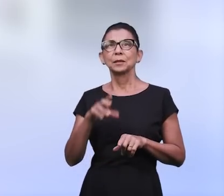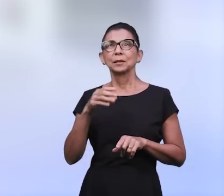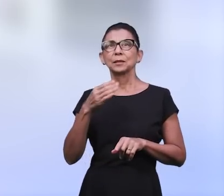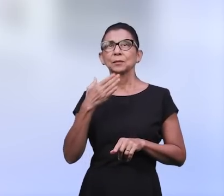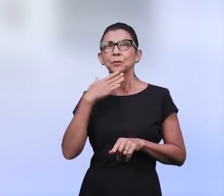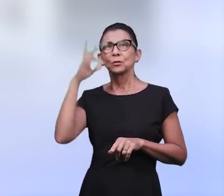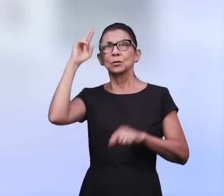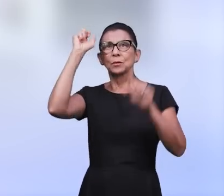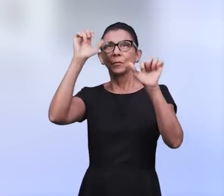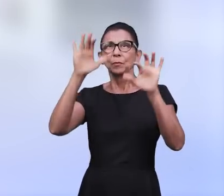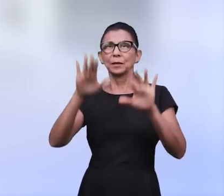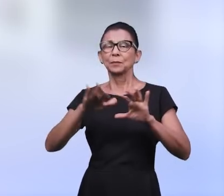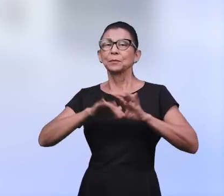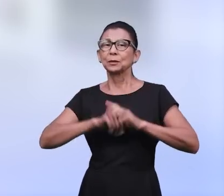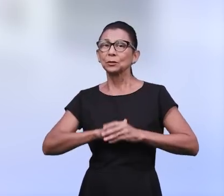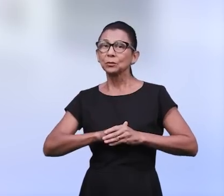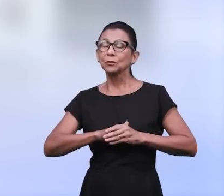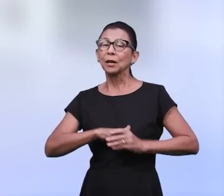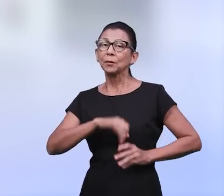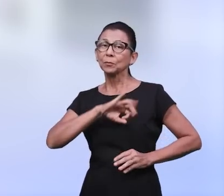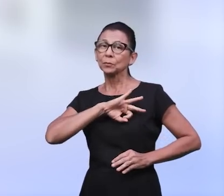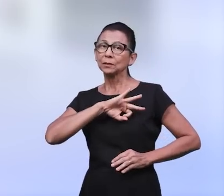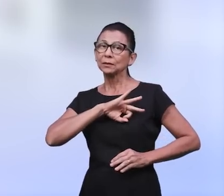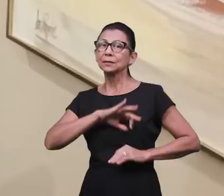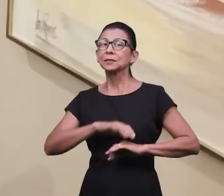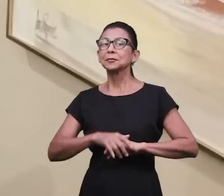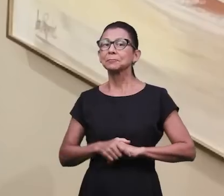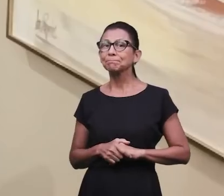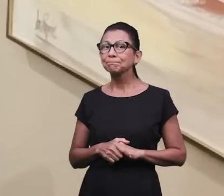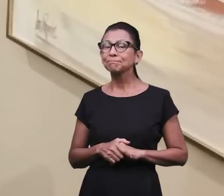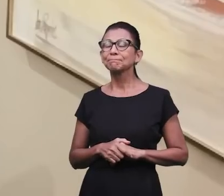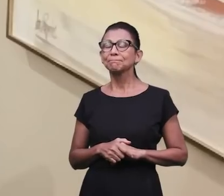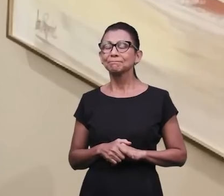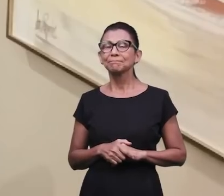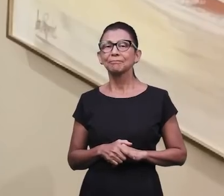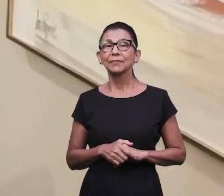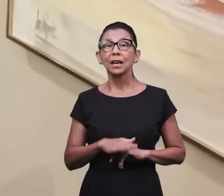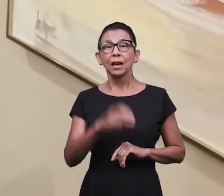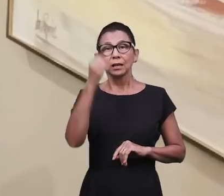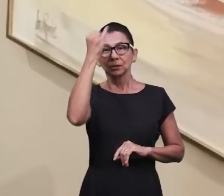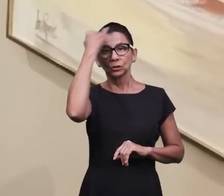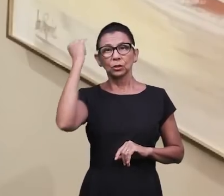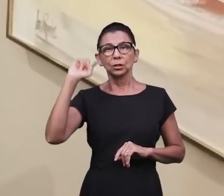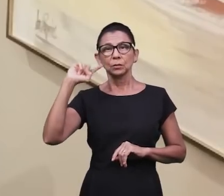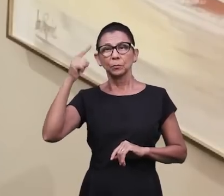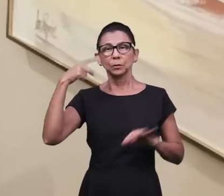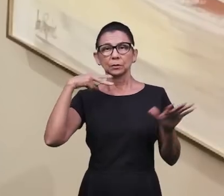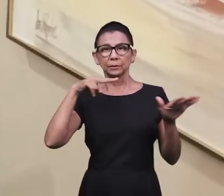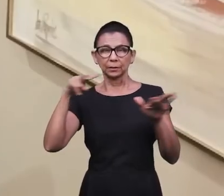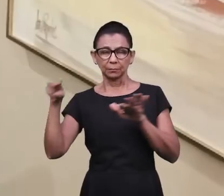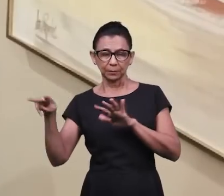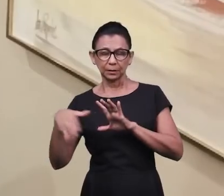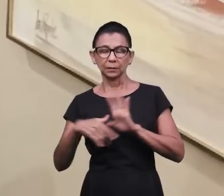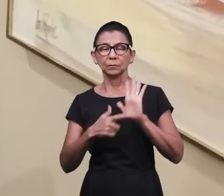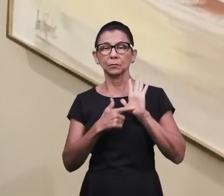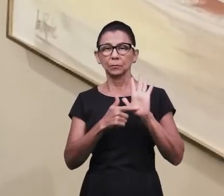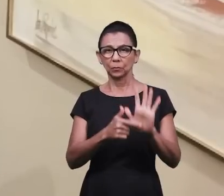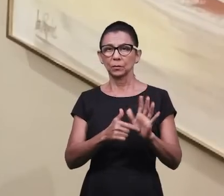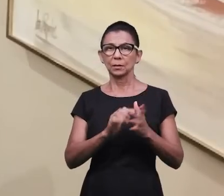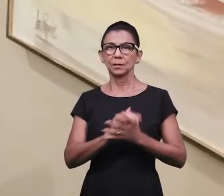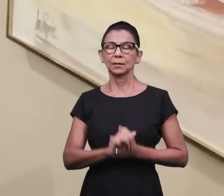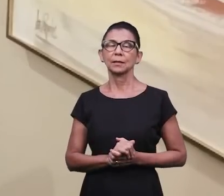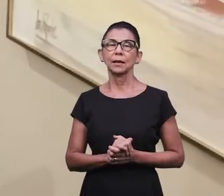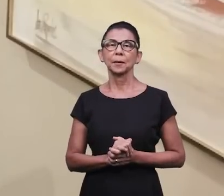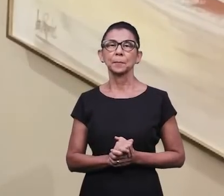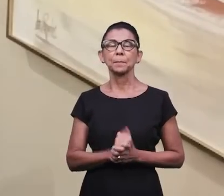Ednei de Oliveira e Samira Bassova estiveram presentes. E Jorge, na próxima semana vamos compartilhar aqui a consagração da ICM de